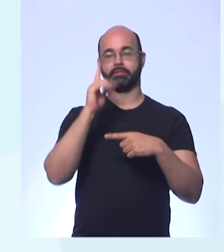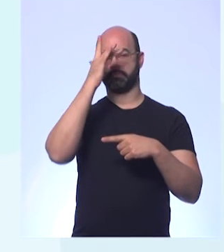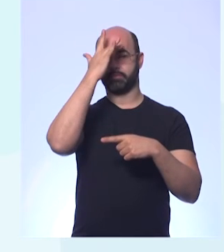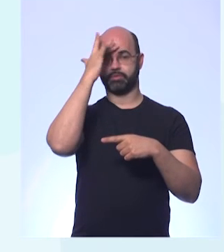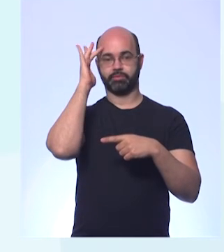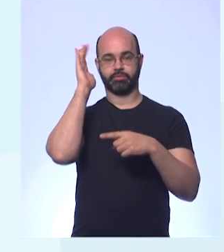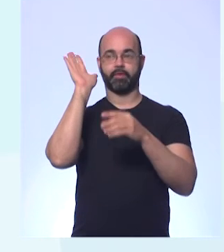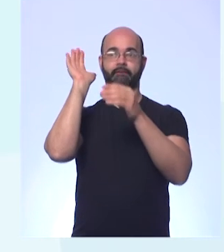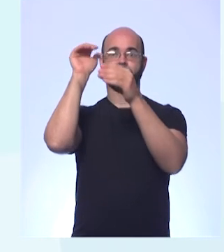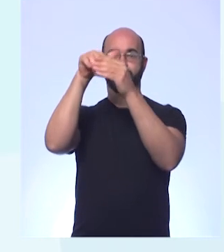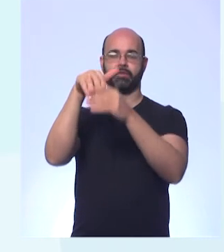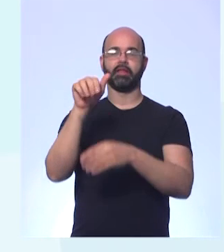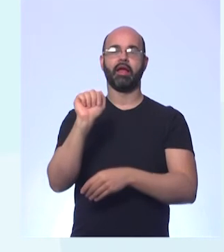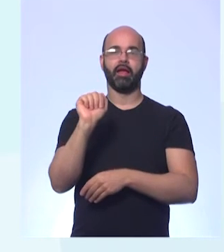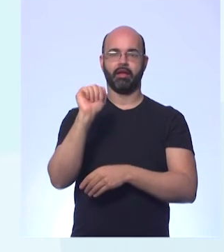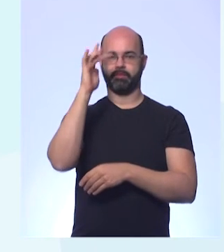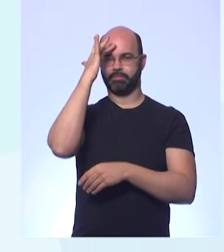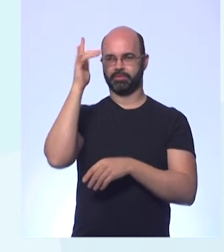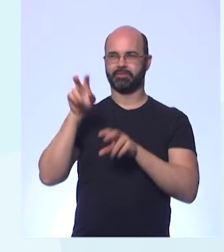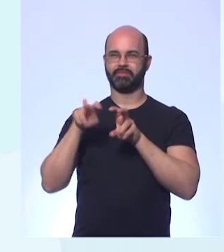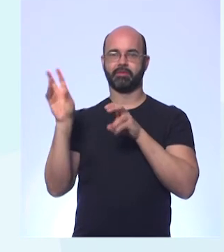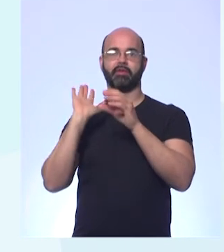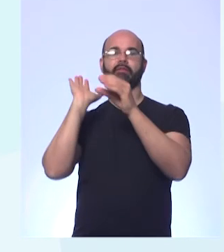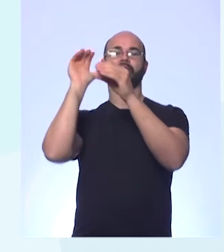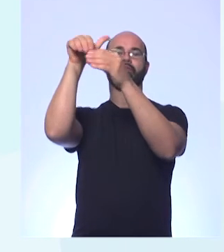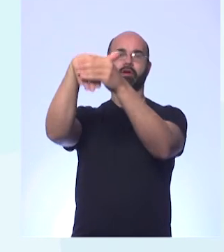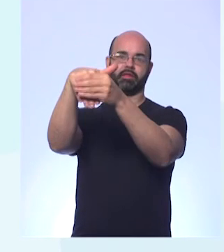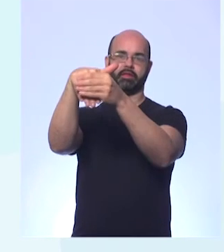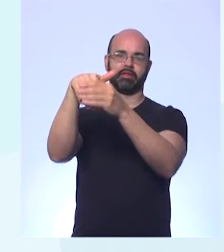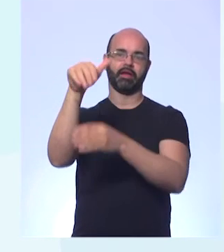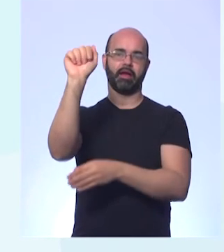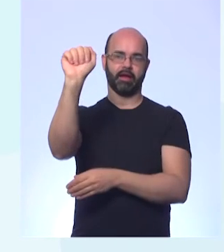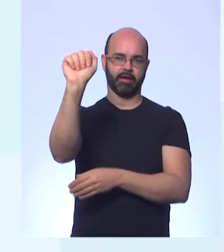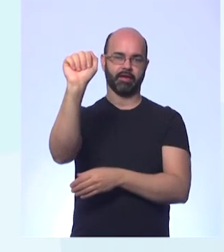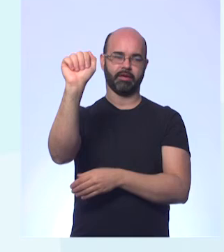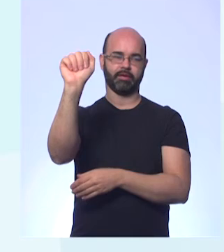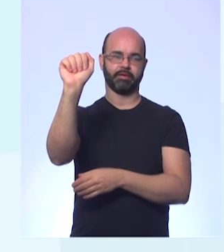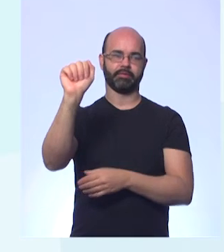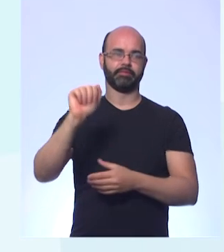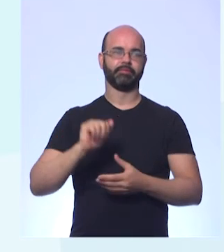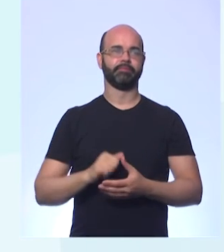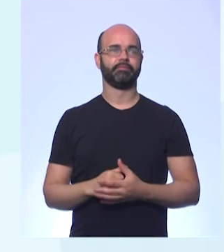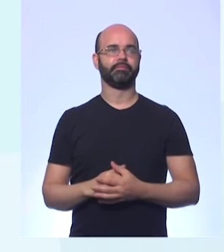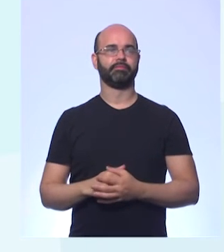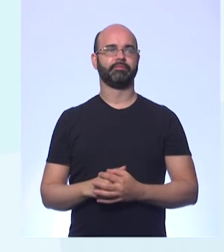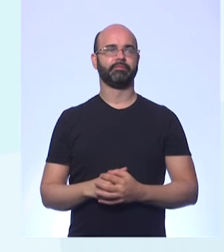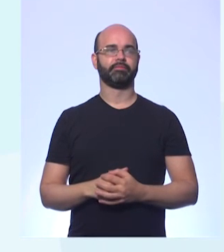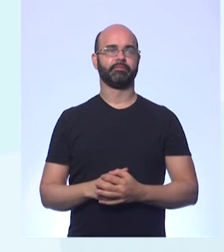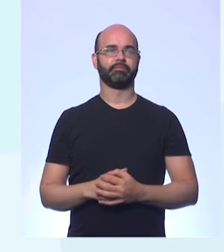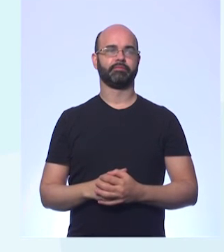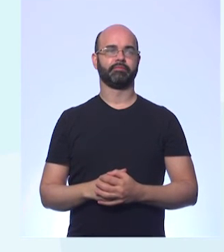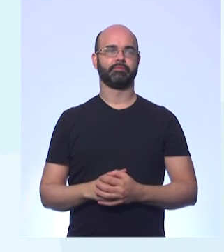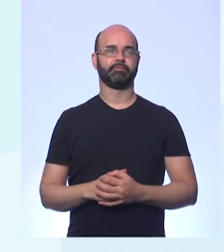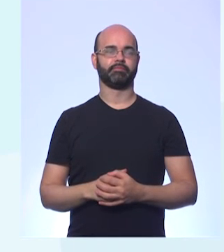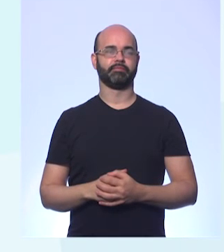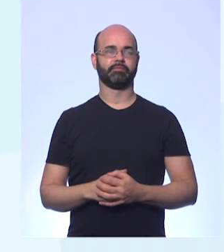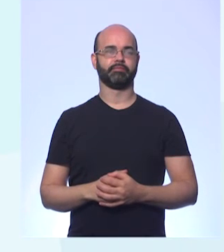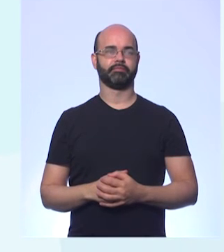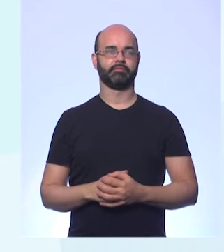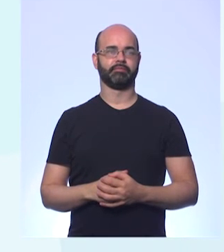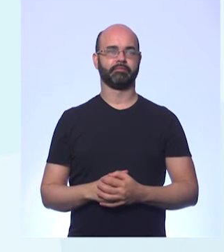em A. Então, essa é a primeira, ó. Os que votaram em A. Vamos escrever assim primeiro, tá certo? Vocês